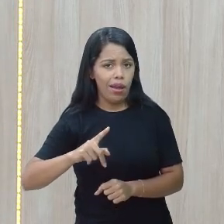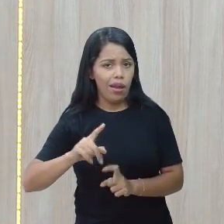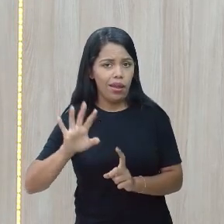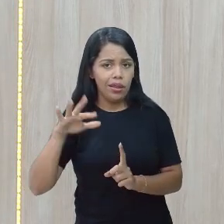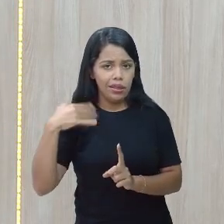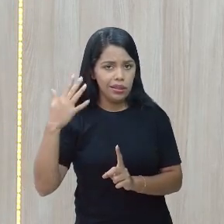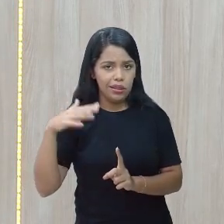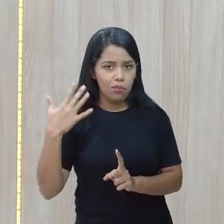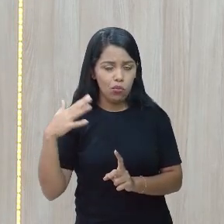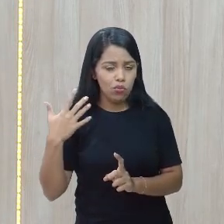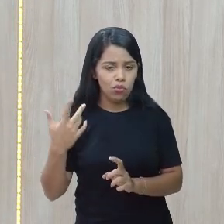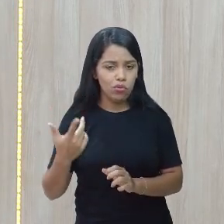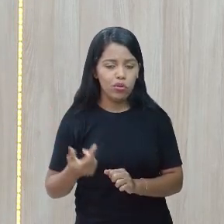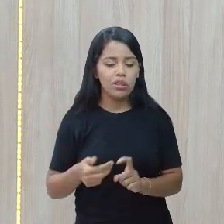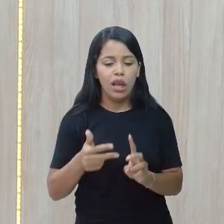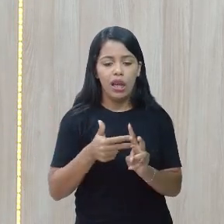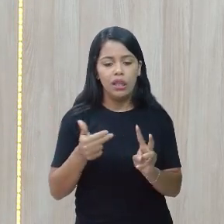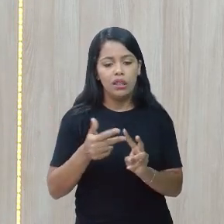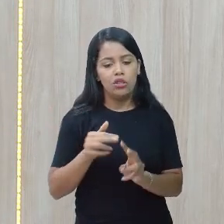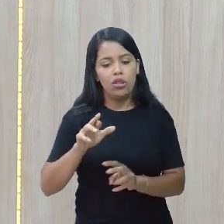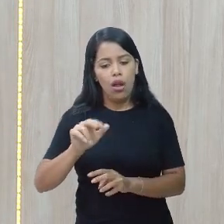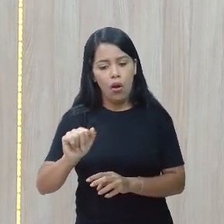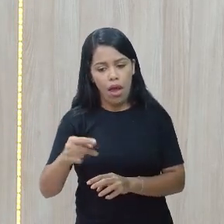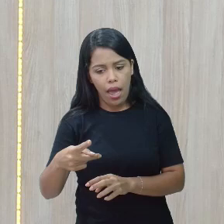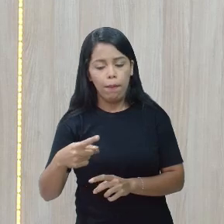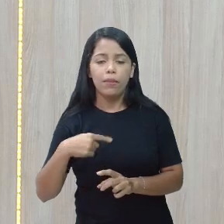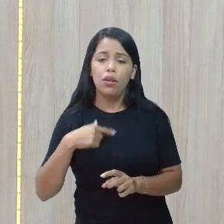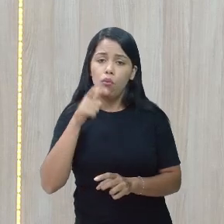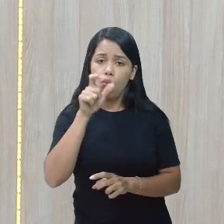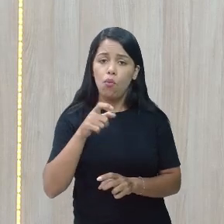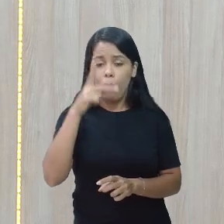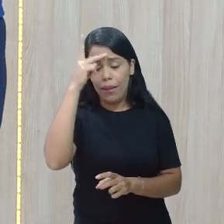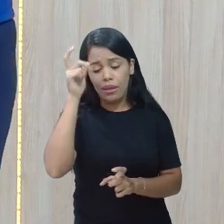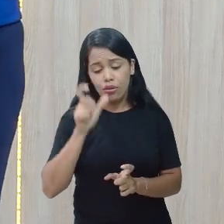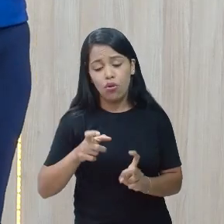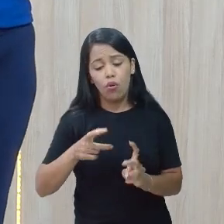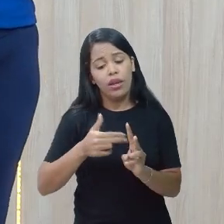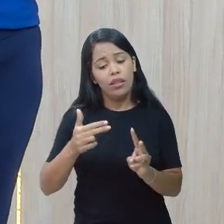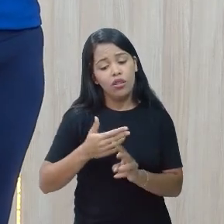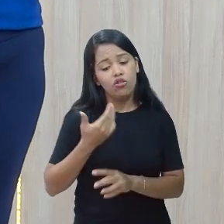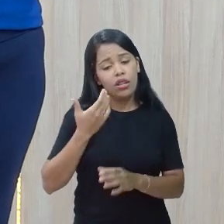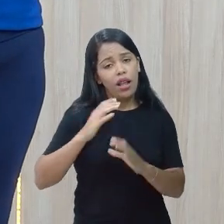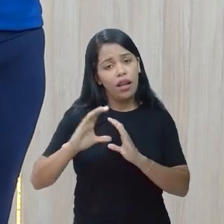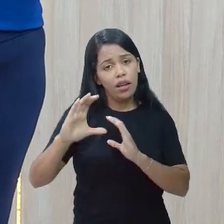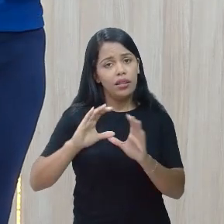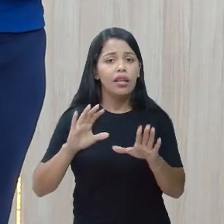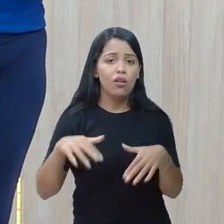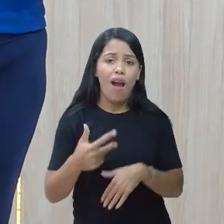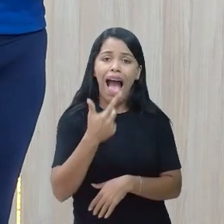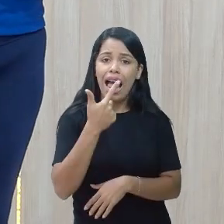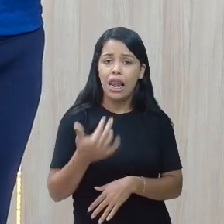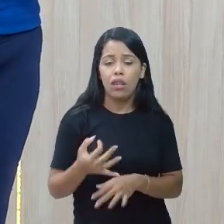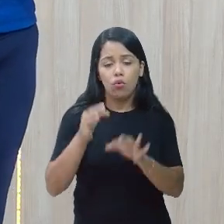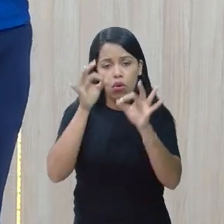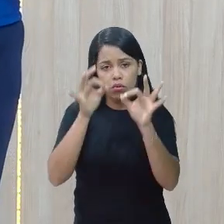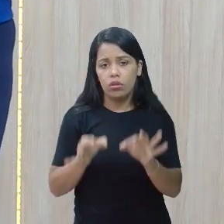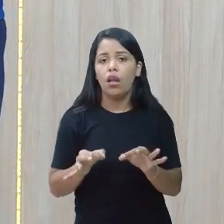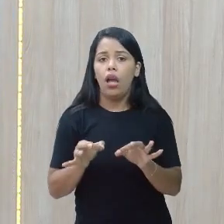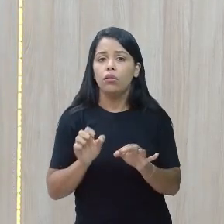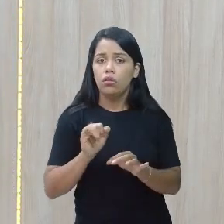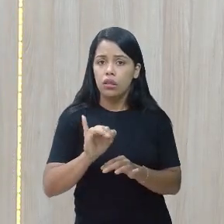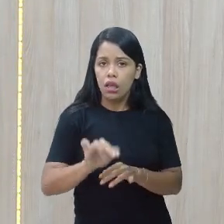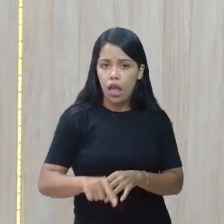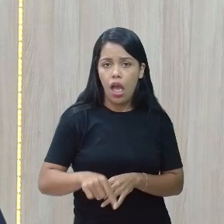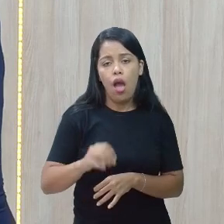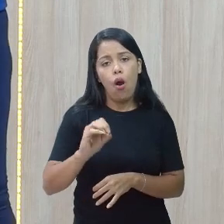um rap cantado por um indígena, ok? Então é muito importante, porque a língua é que vai definir. Tá bom? A gente